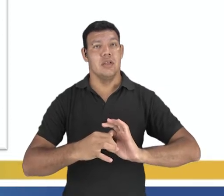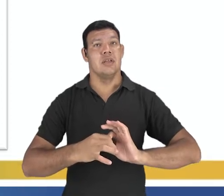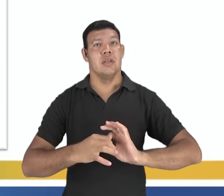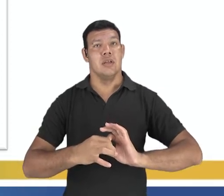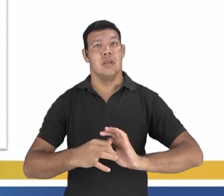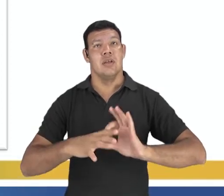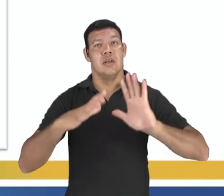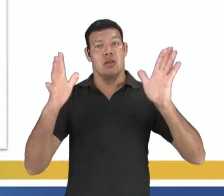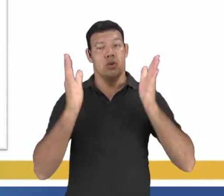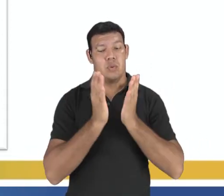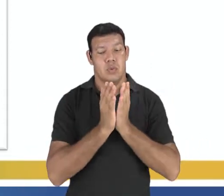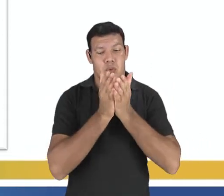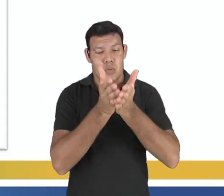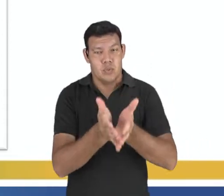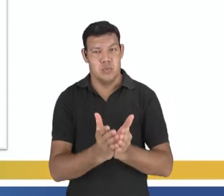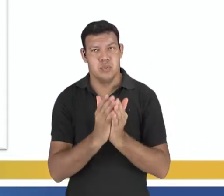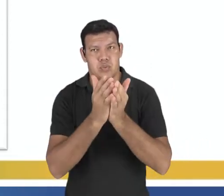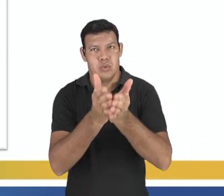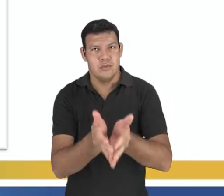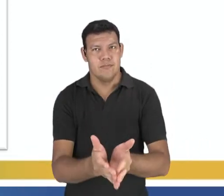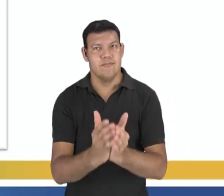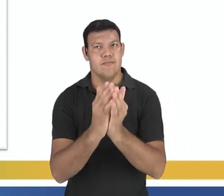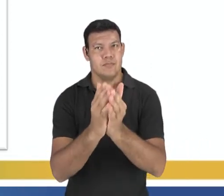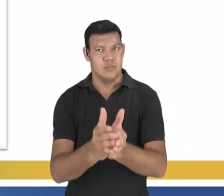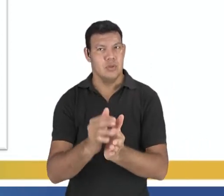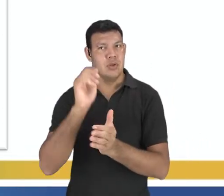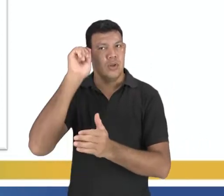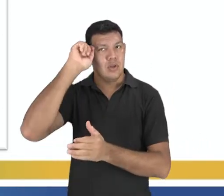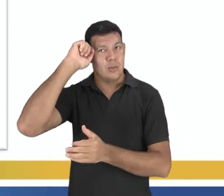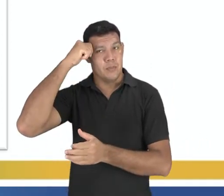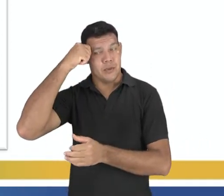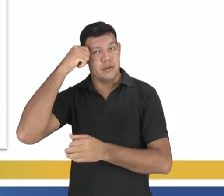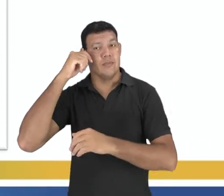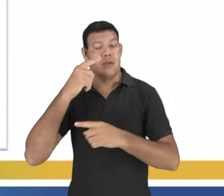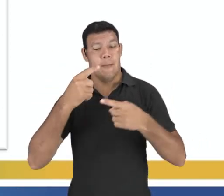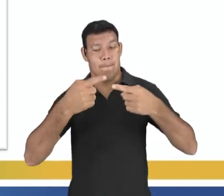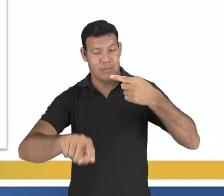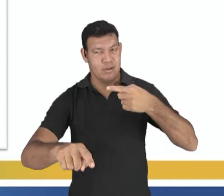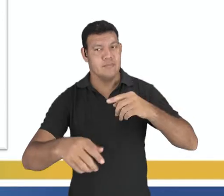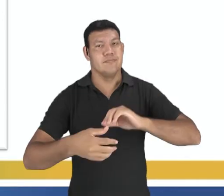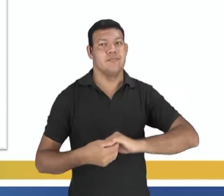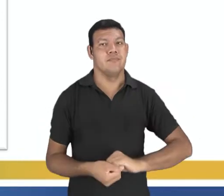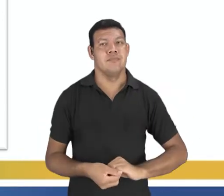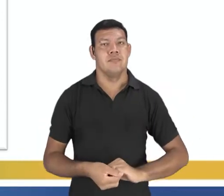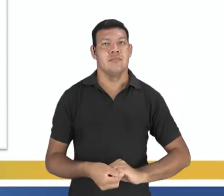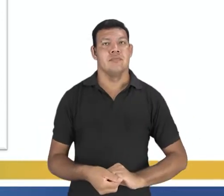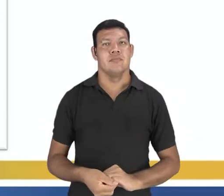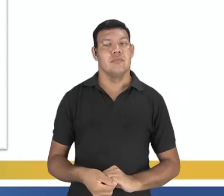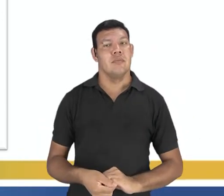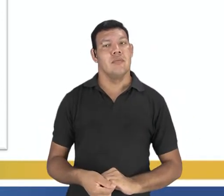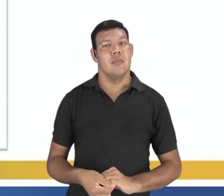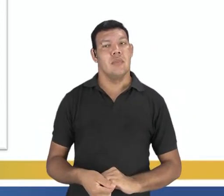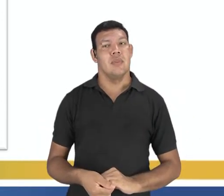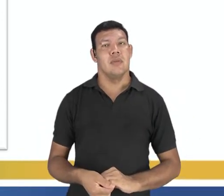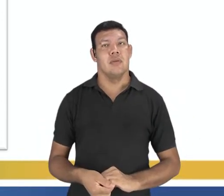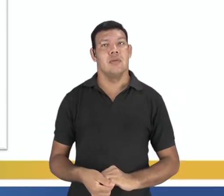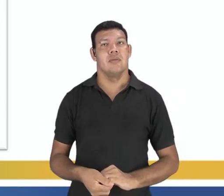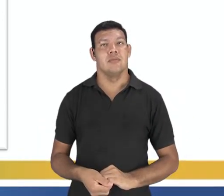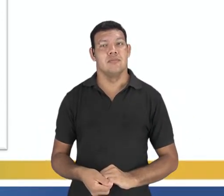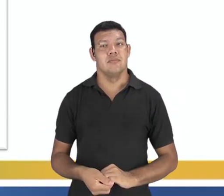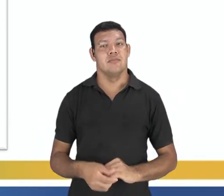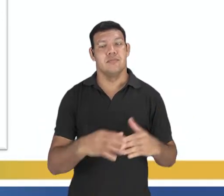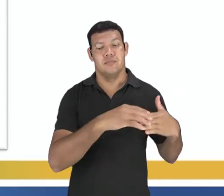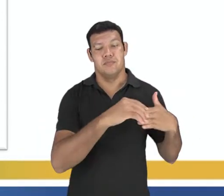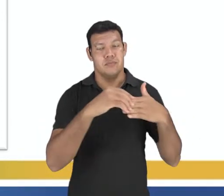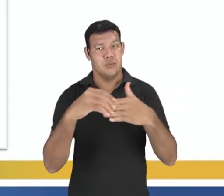esse ano, foi abolido o tráfico, certo? Não era mais permitido traficar negros africanos para